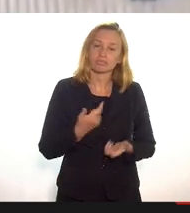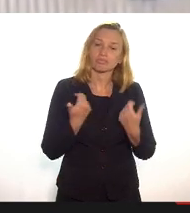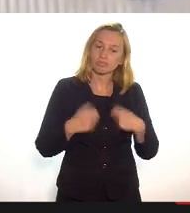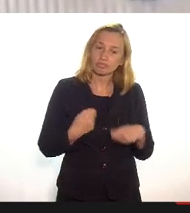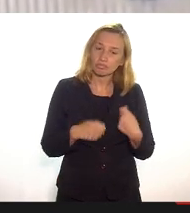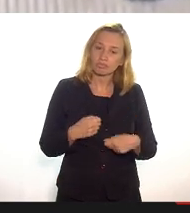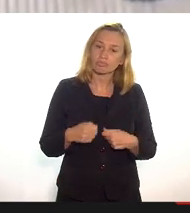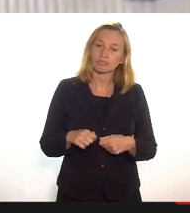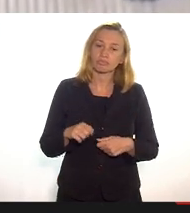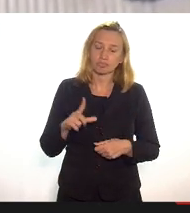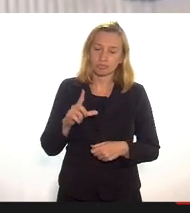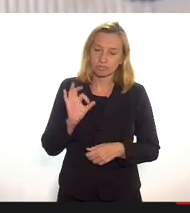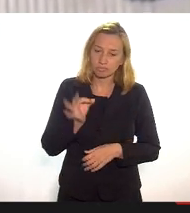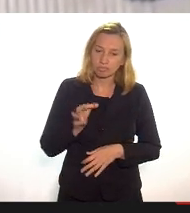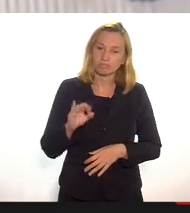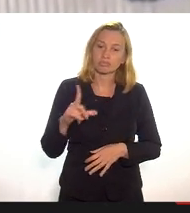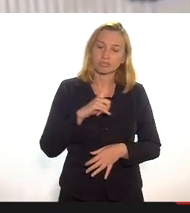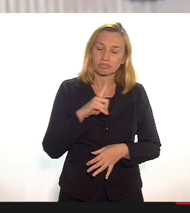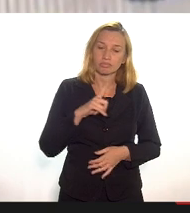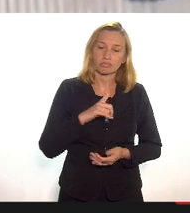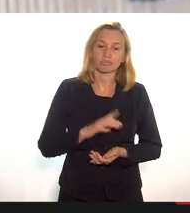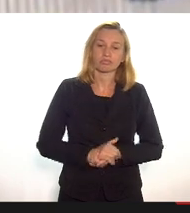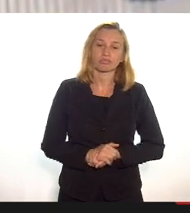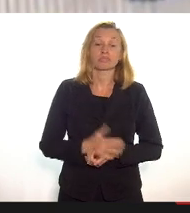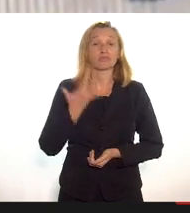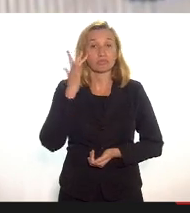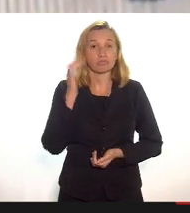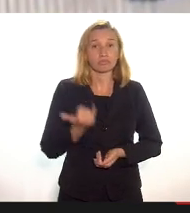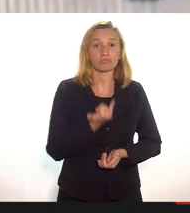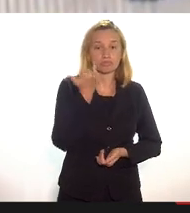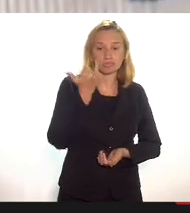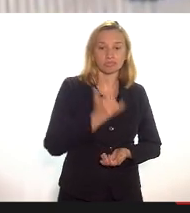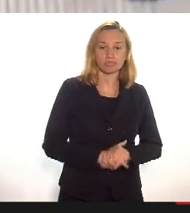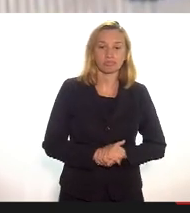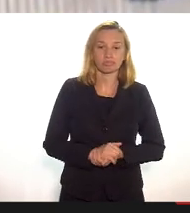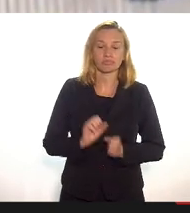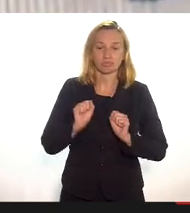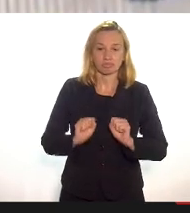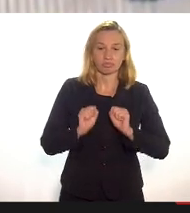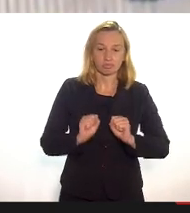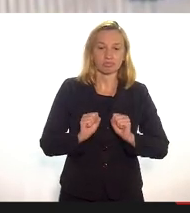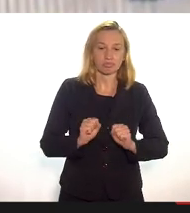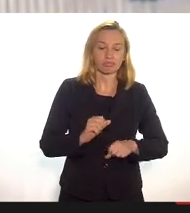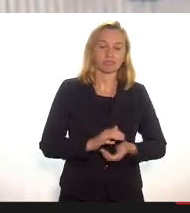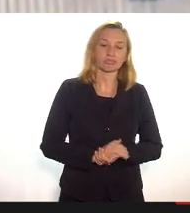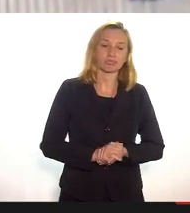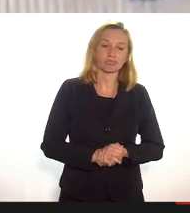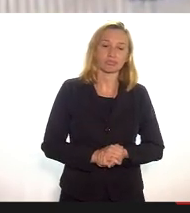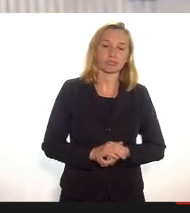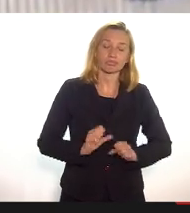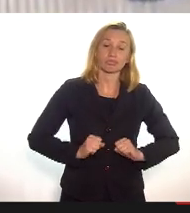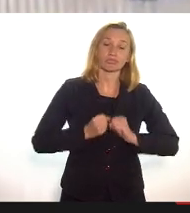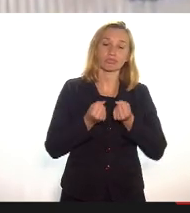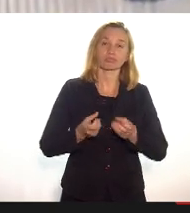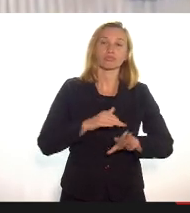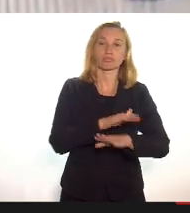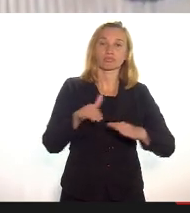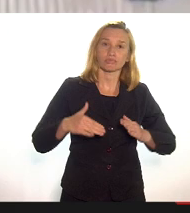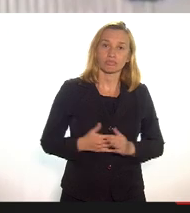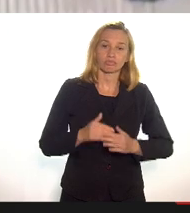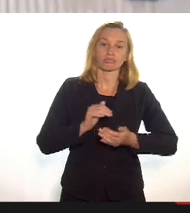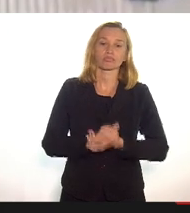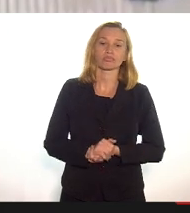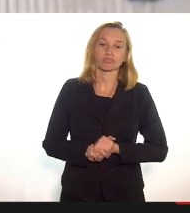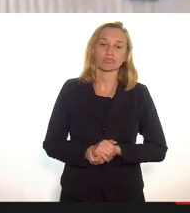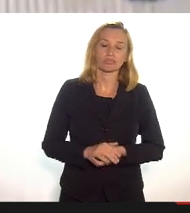precisa garantir, e aí sim, né, acho importante que a gente possa convergir todos os esforços, tanto